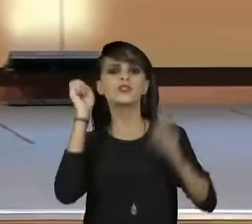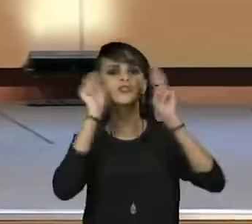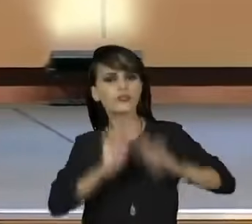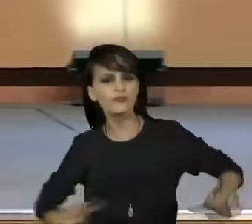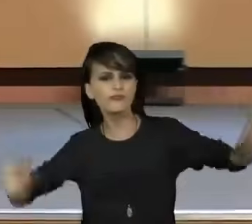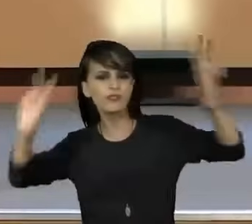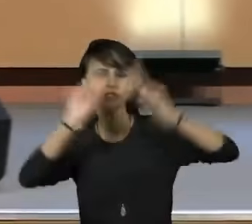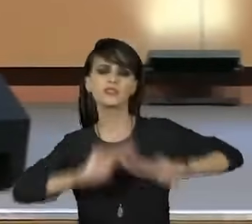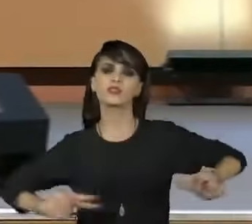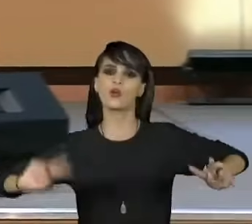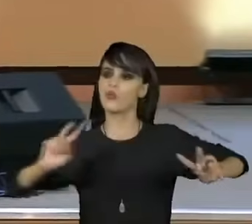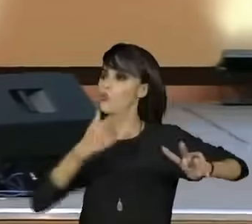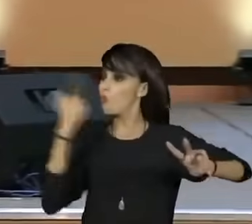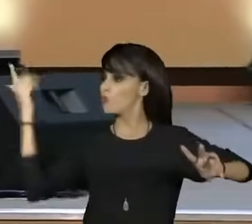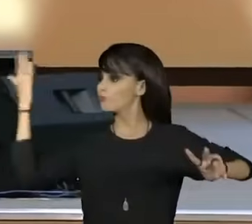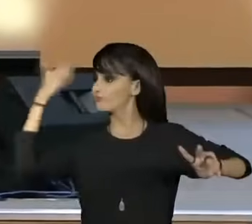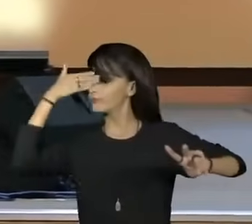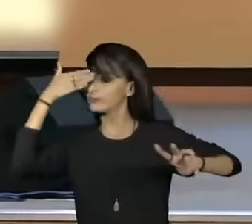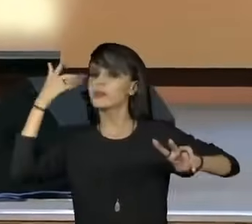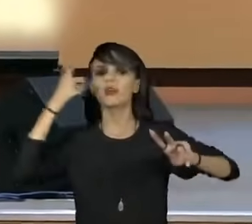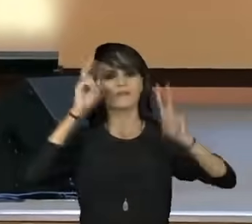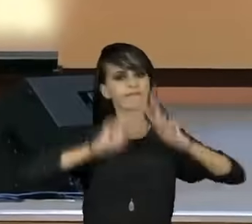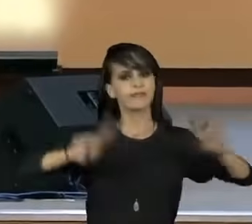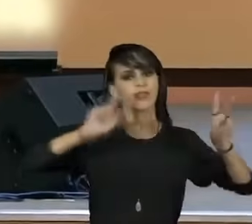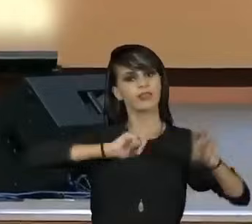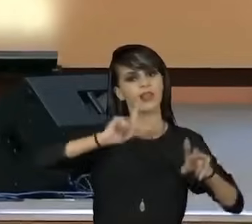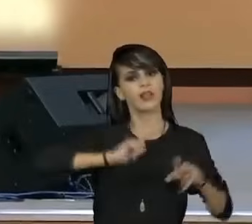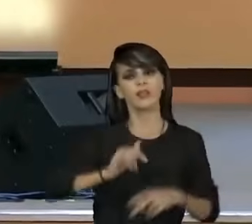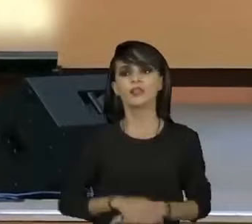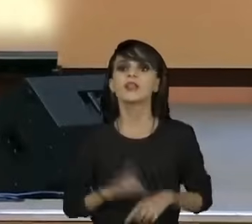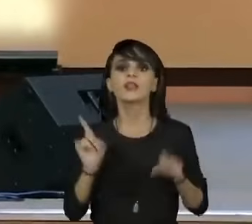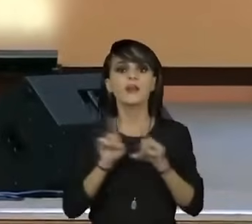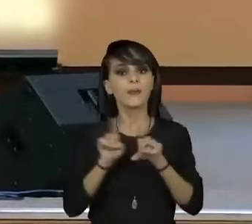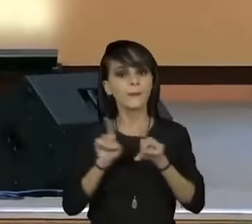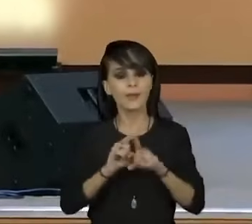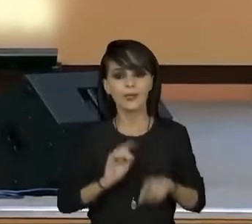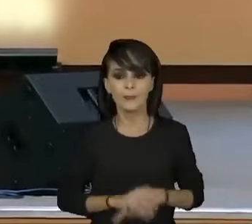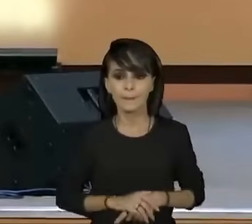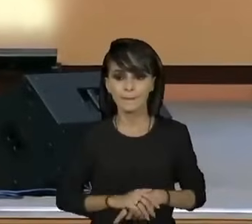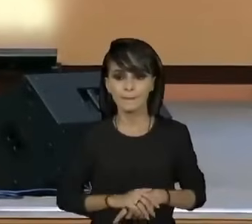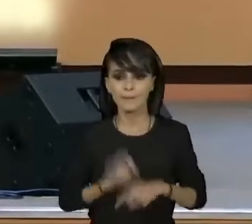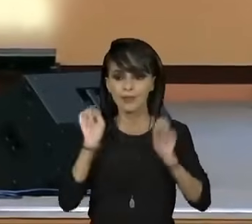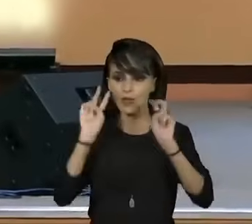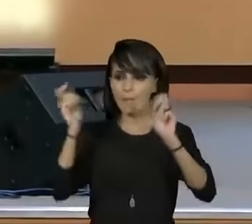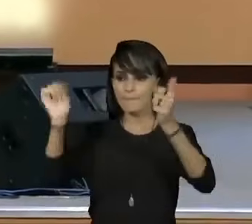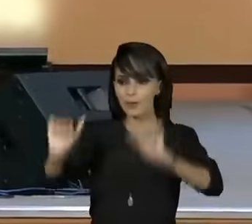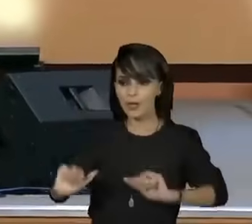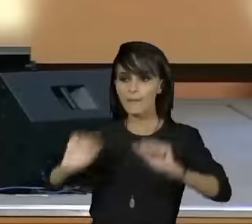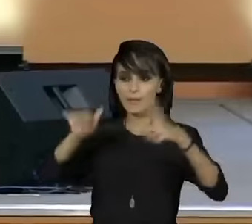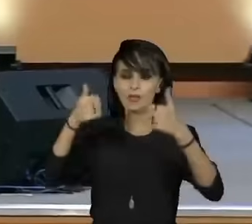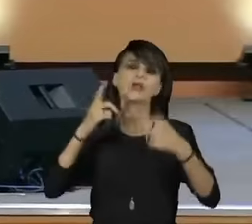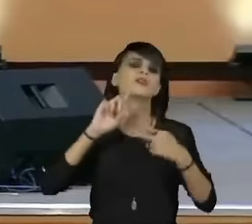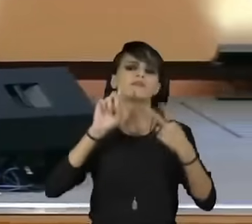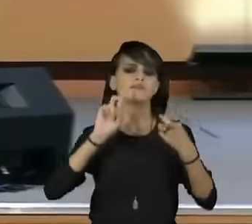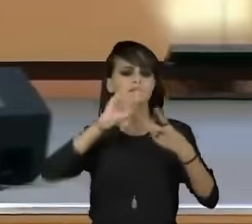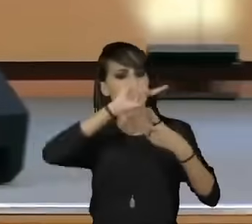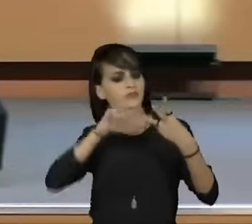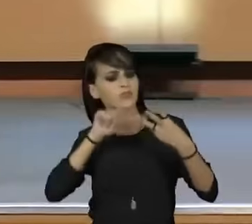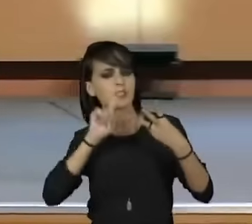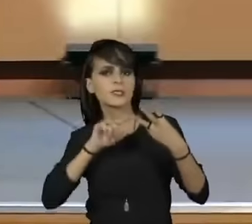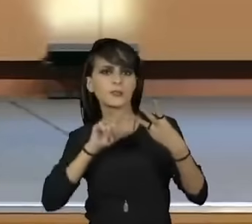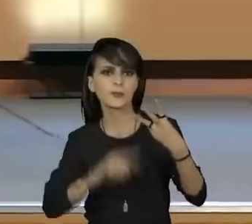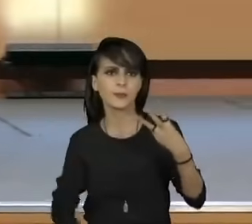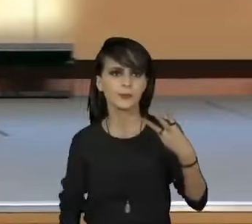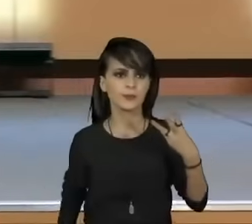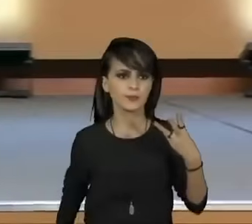vê o que ninguém vê terceiro uma pessoa de visão vê o melhor quando tudo é pior é o segundo terceiro uma pessoa de visão